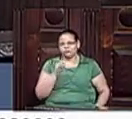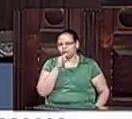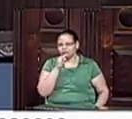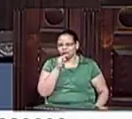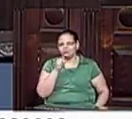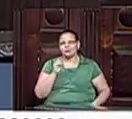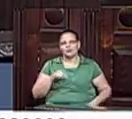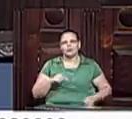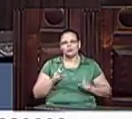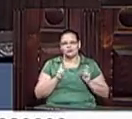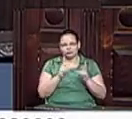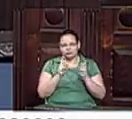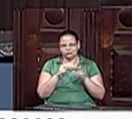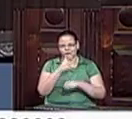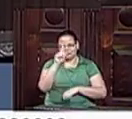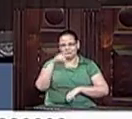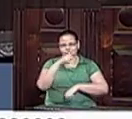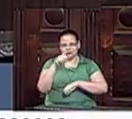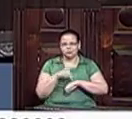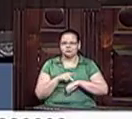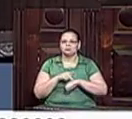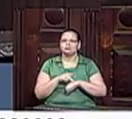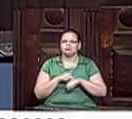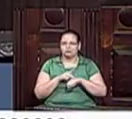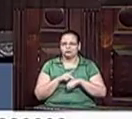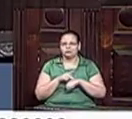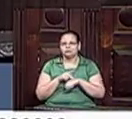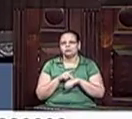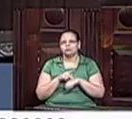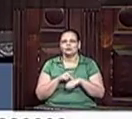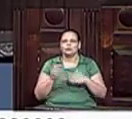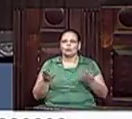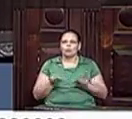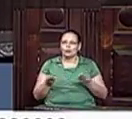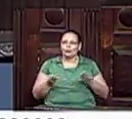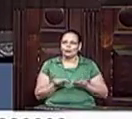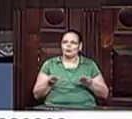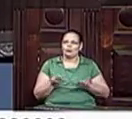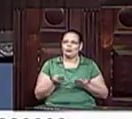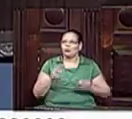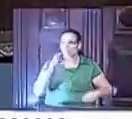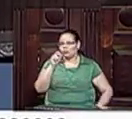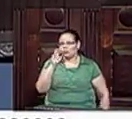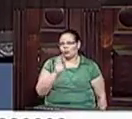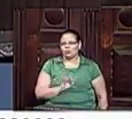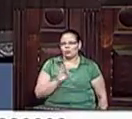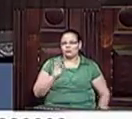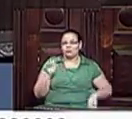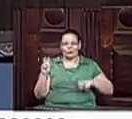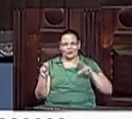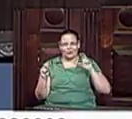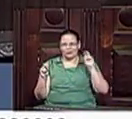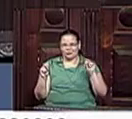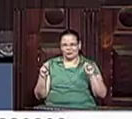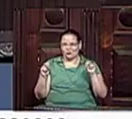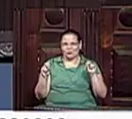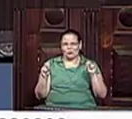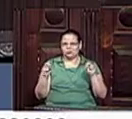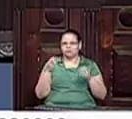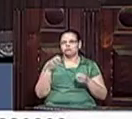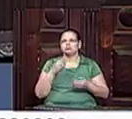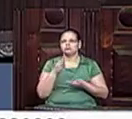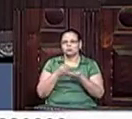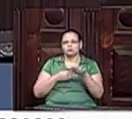é exportado. A tendência está essa. Hoje ainda não está 50 por 50, mas está mais